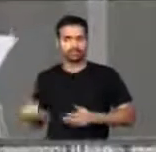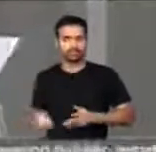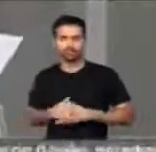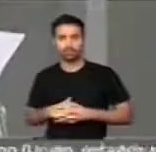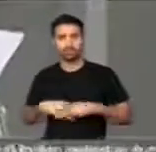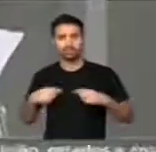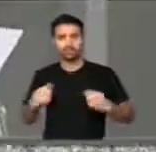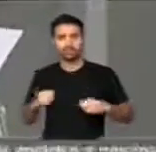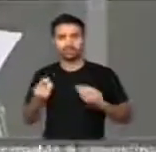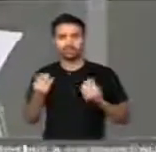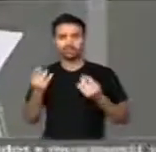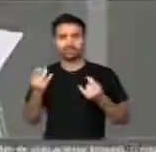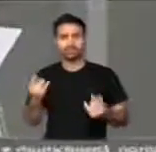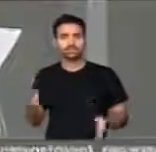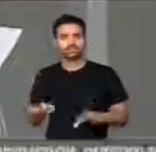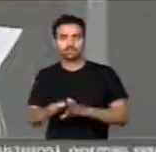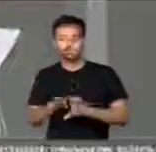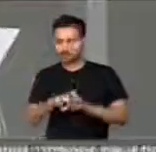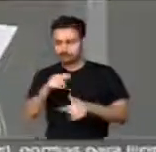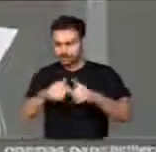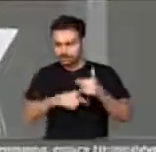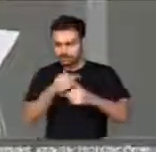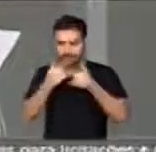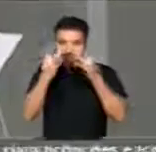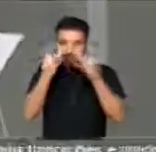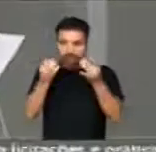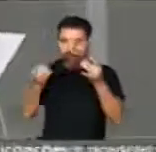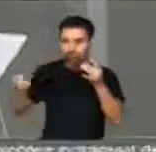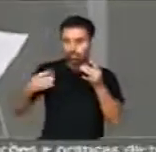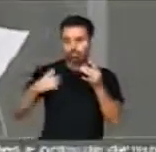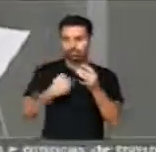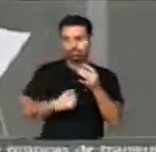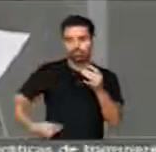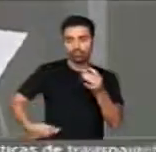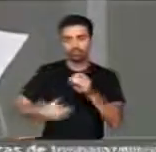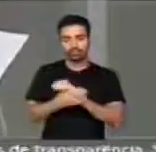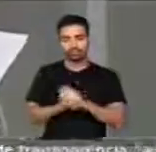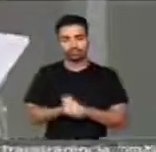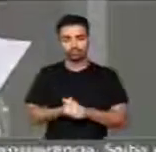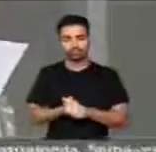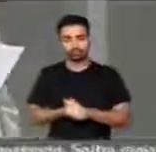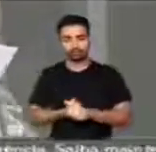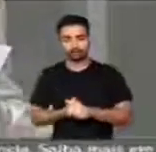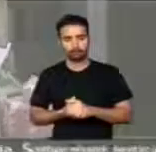de sensibilidade e dedicada atenção do novo governo.